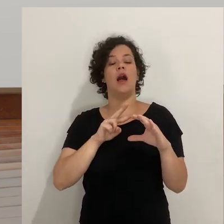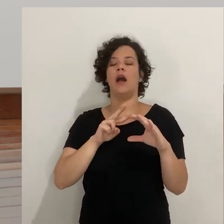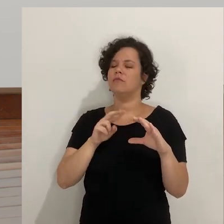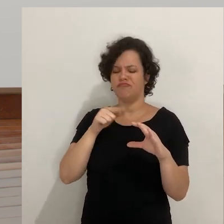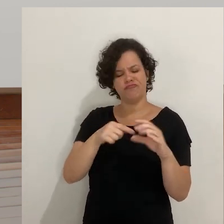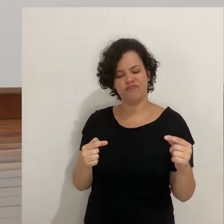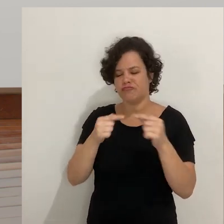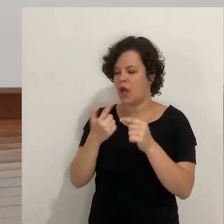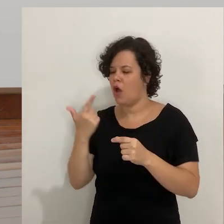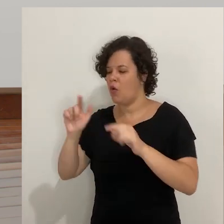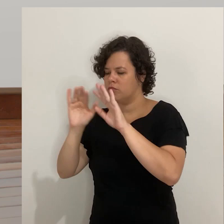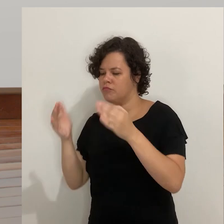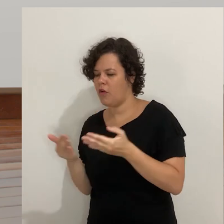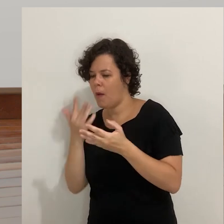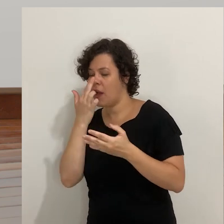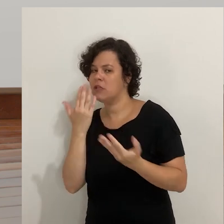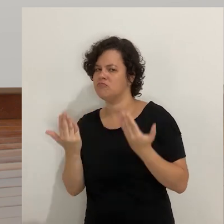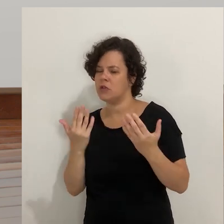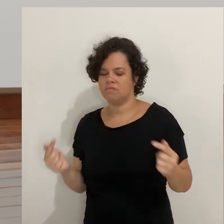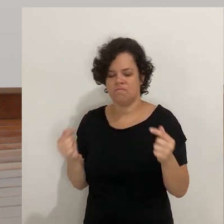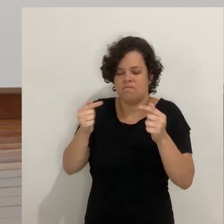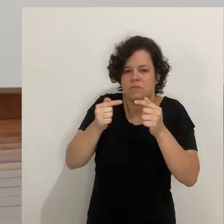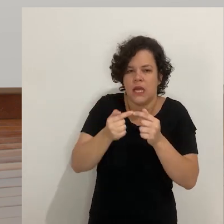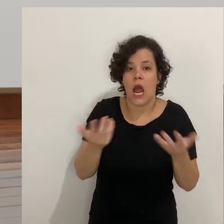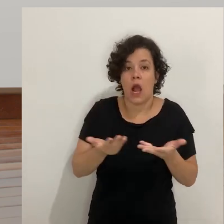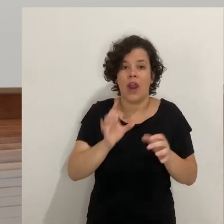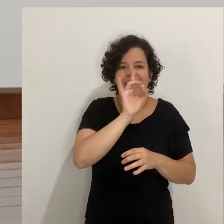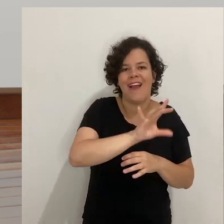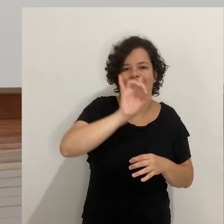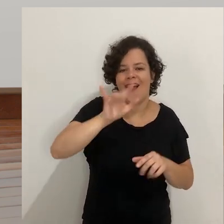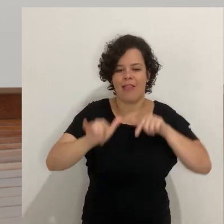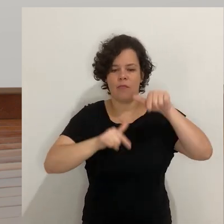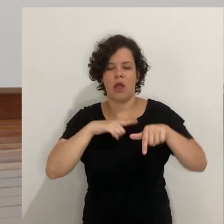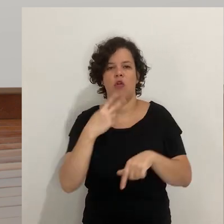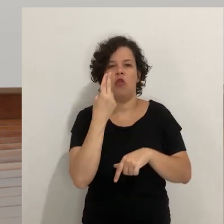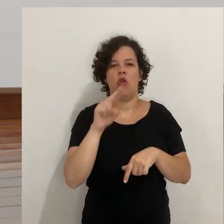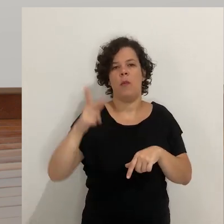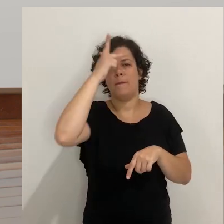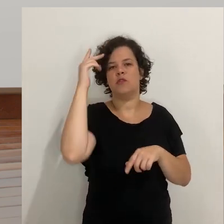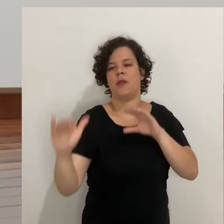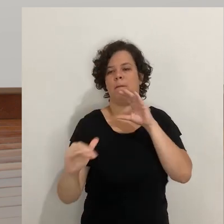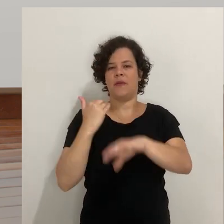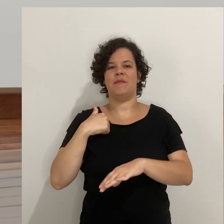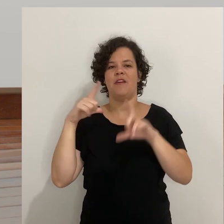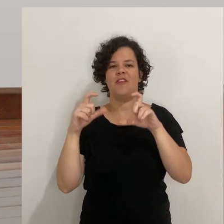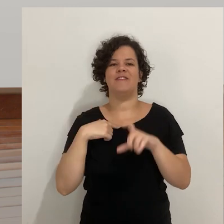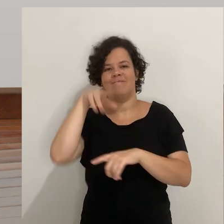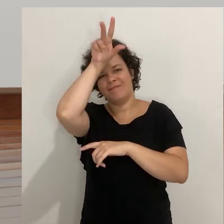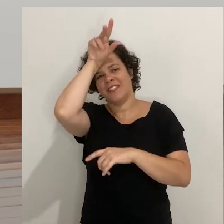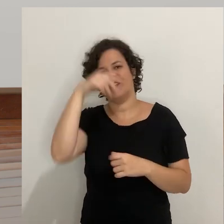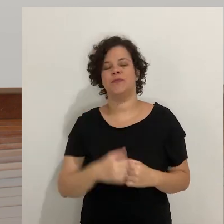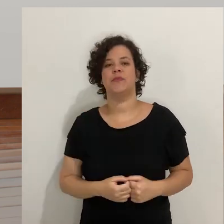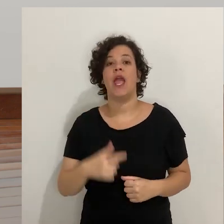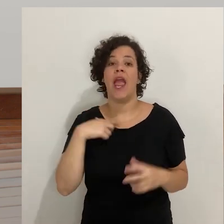recebia com as formas que eu achava que tinha um diálogo super interessante, e hoje cada trabalho recebe o nome da pessoa que